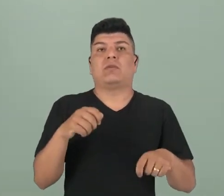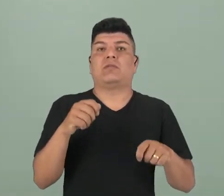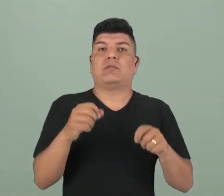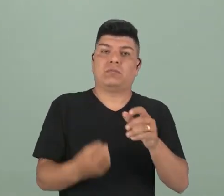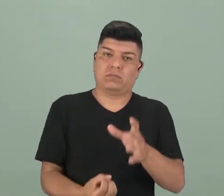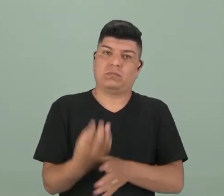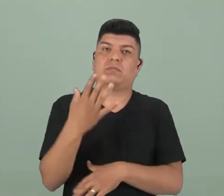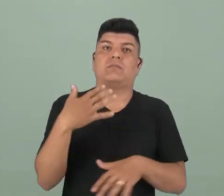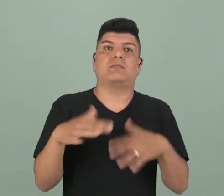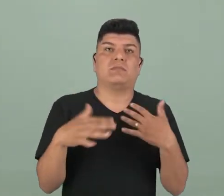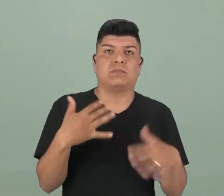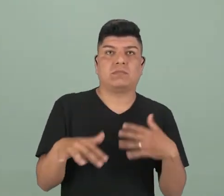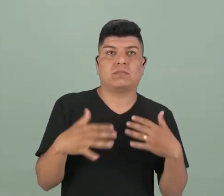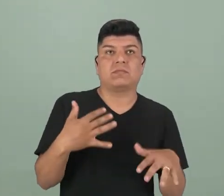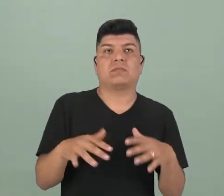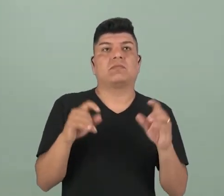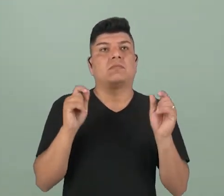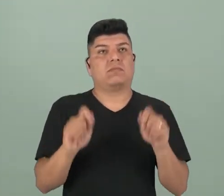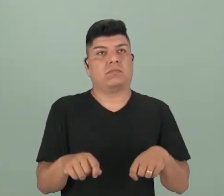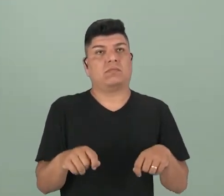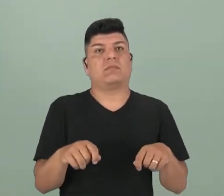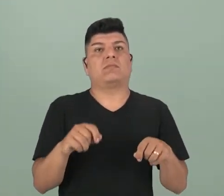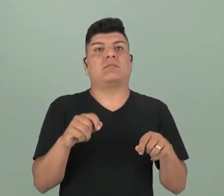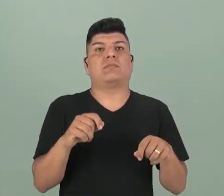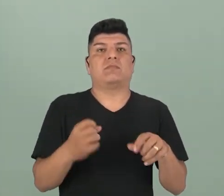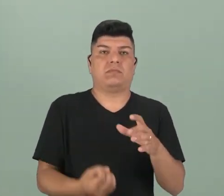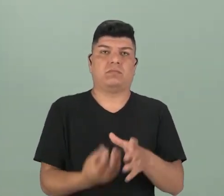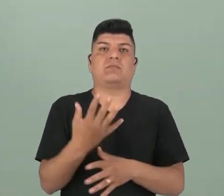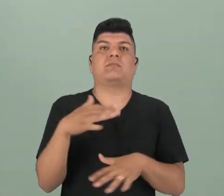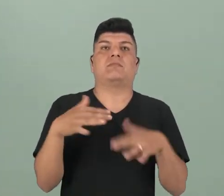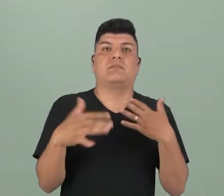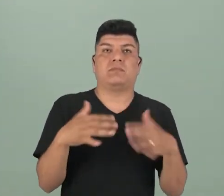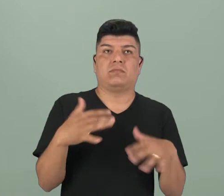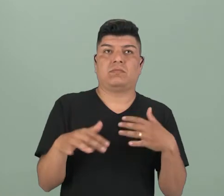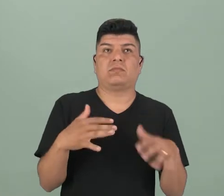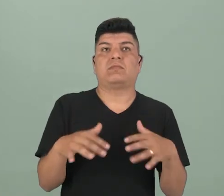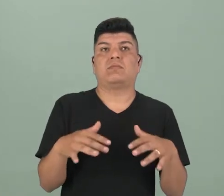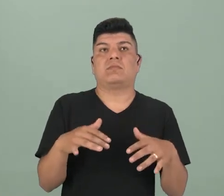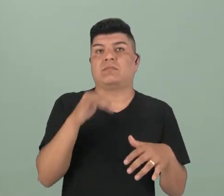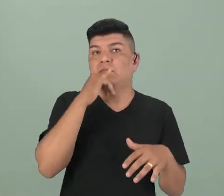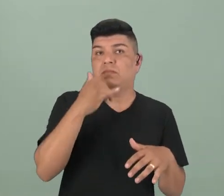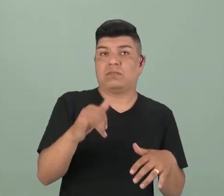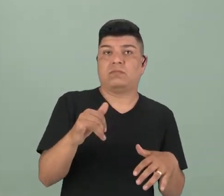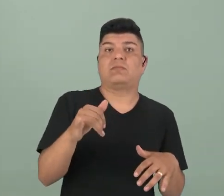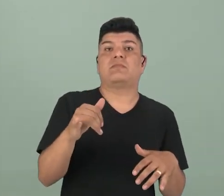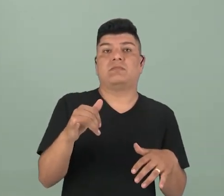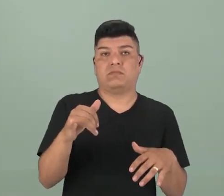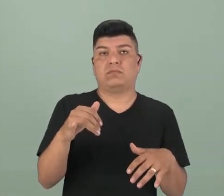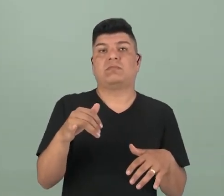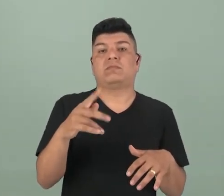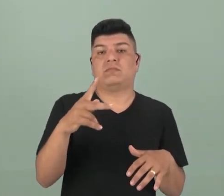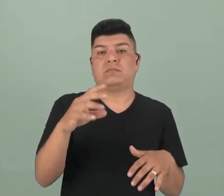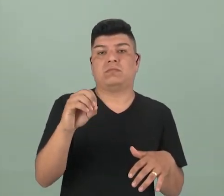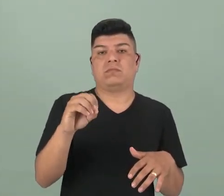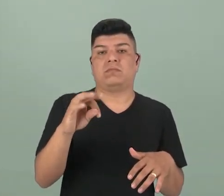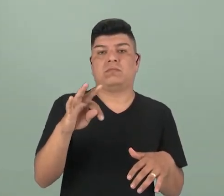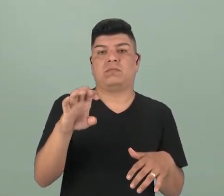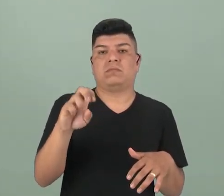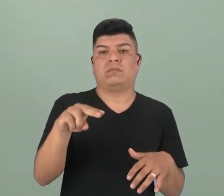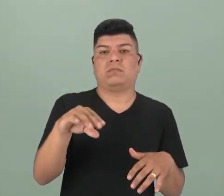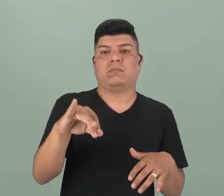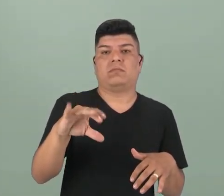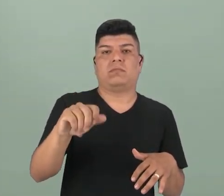movimento. Se essa energia pode produzir movimento, ela é uma energia potencial do tipo mecânica e ela é potencial